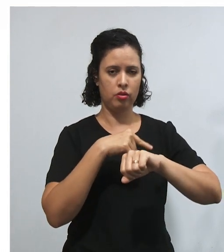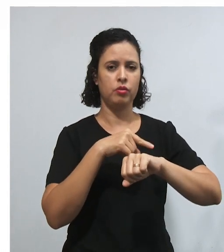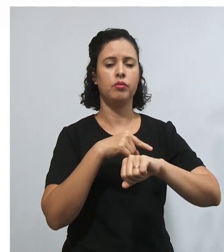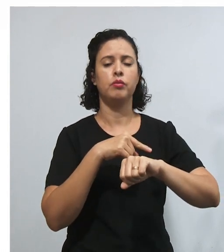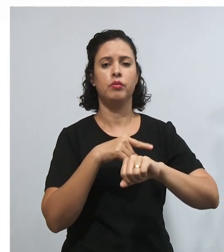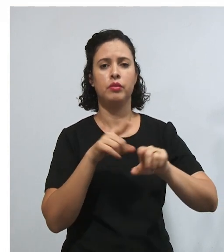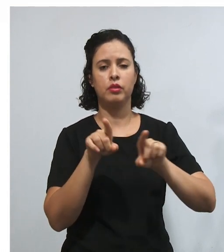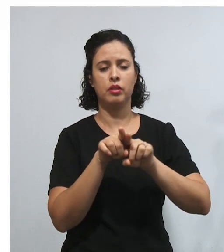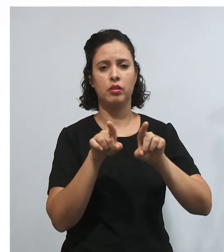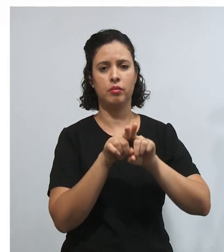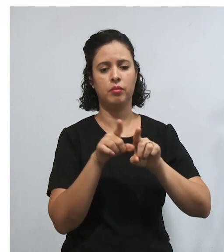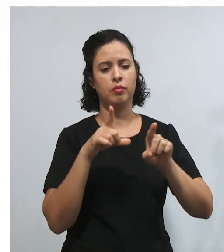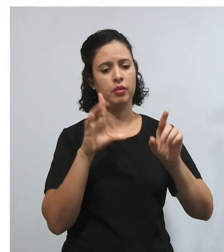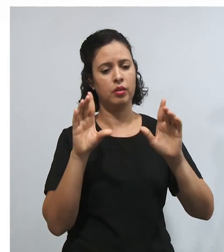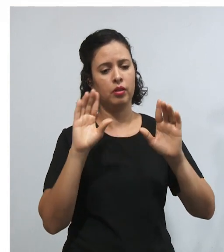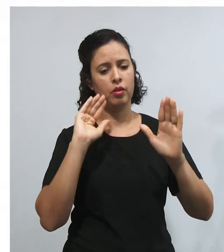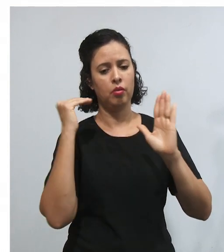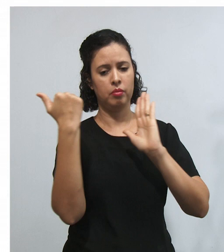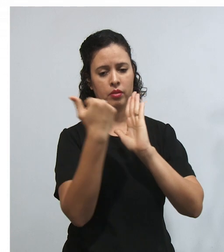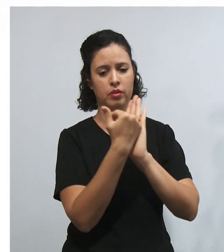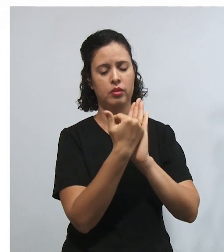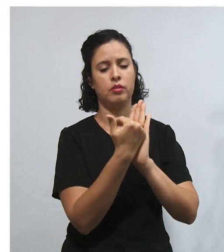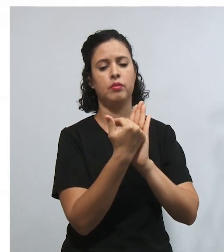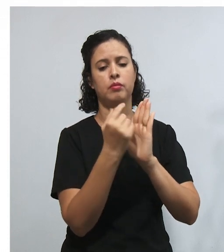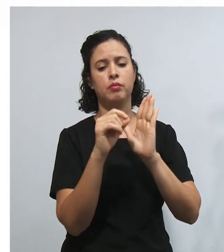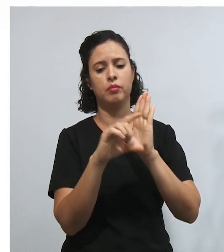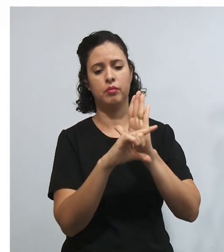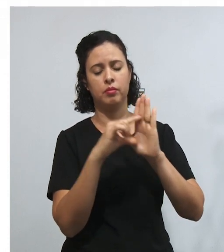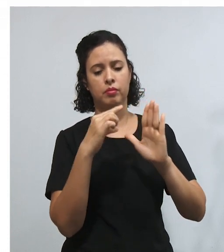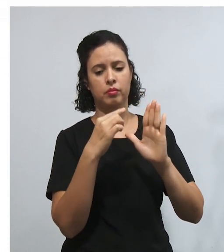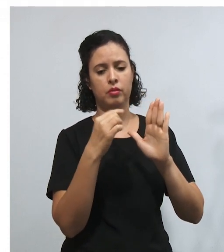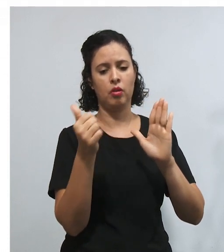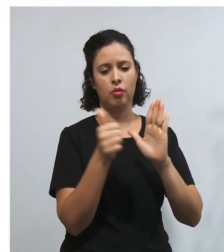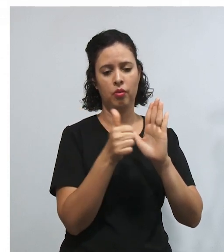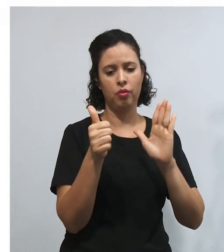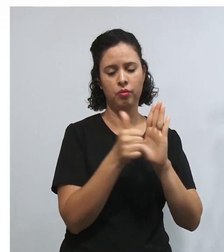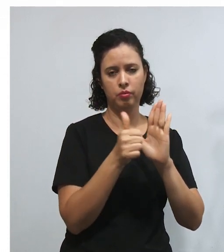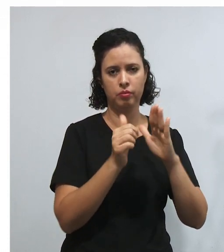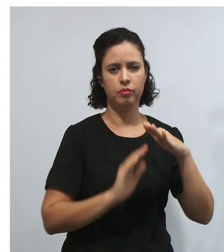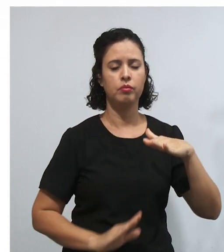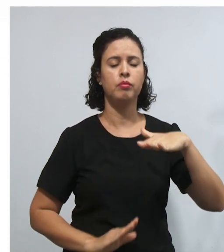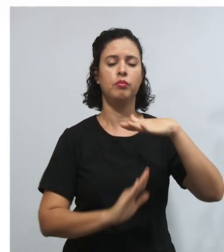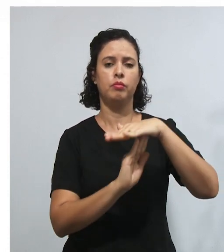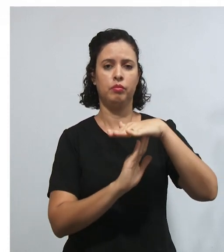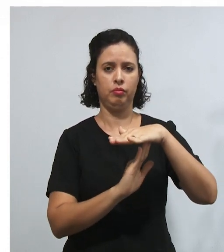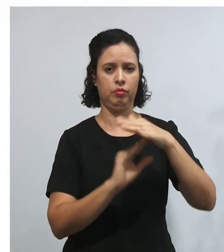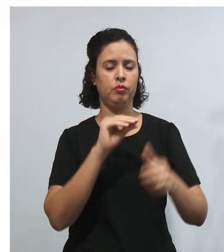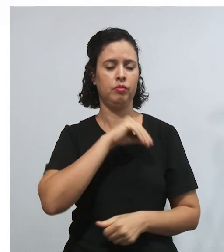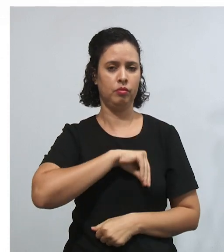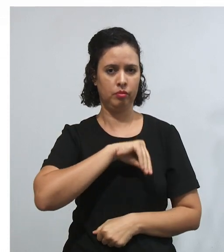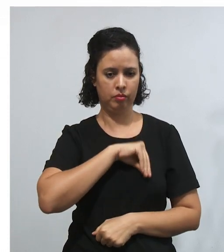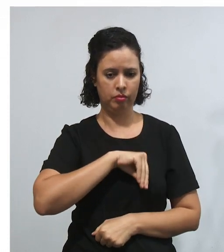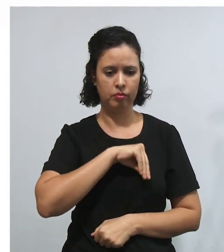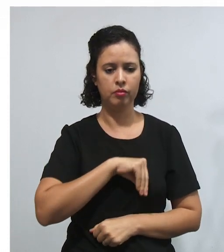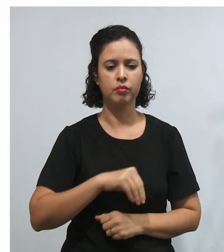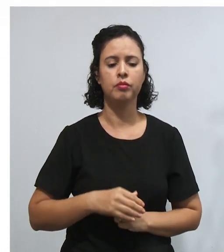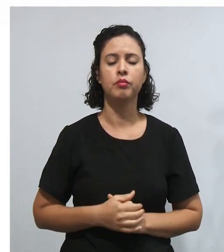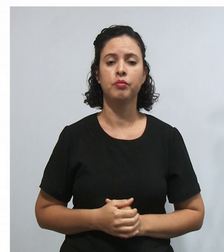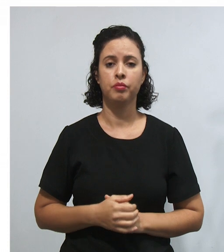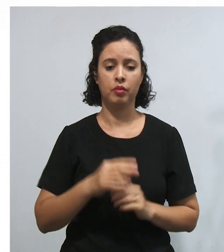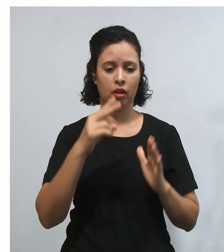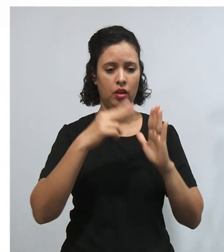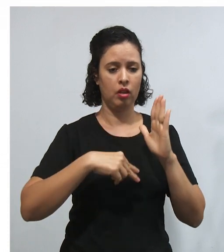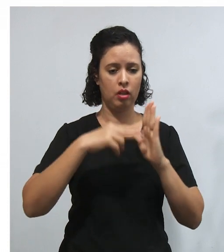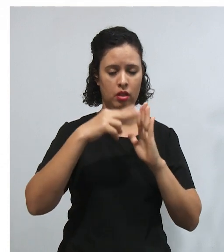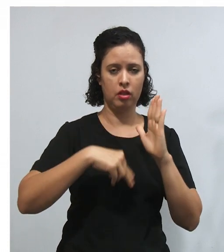em qualquer caso o disposto no inciso 11, que é o teto do vencimento ou do subsídio, tá? Então, dá